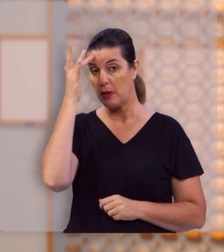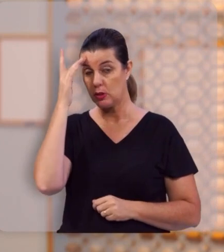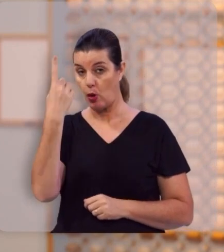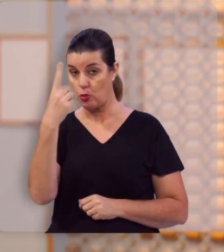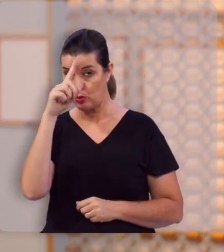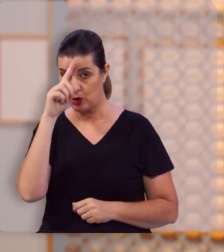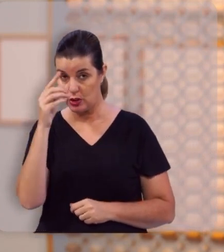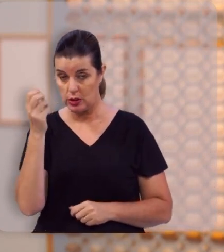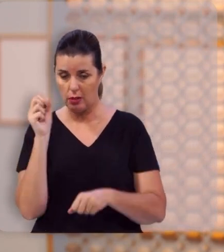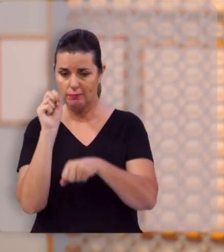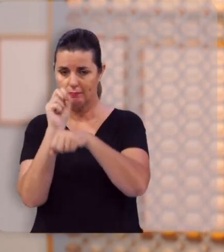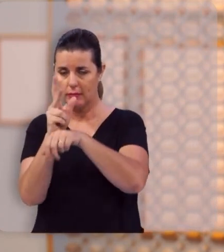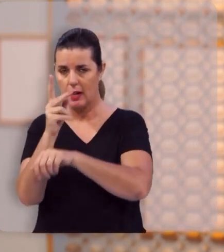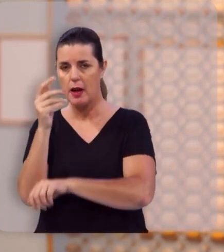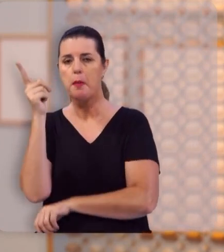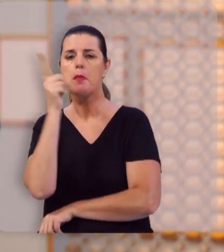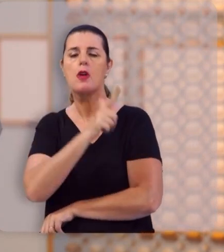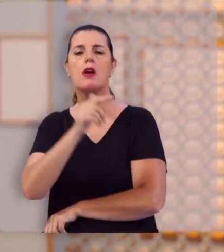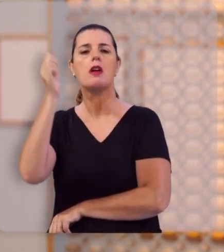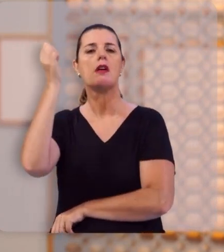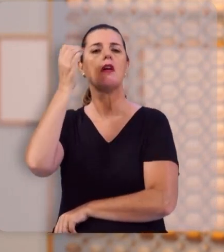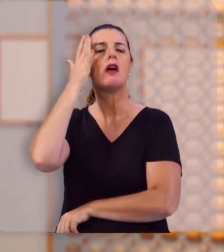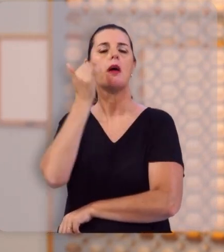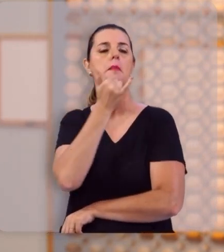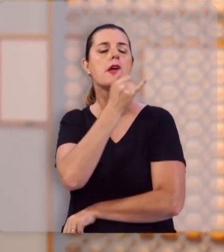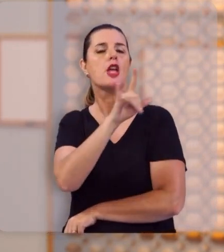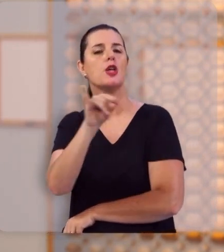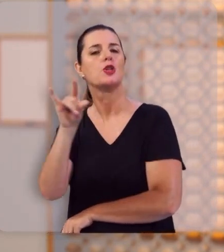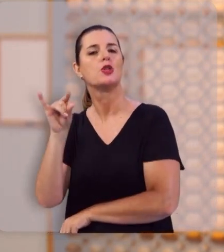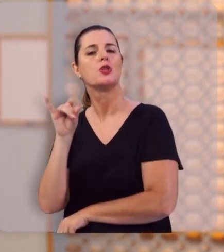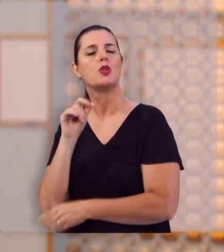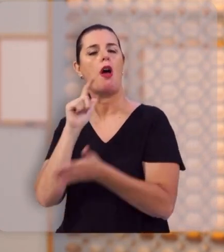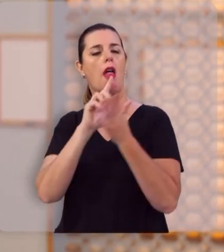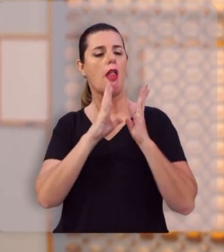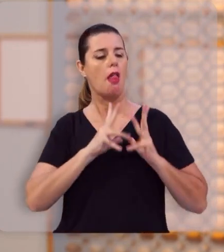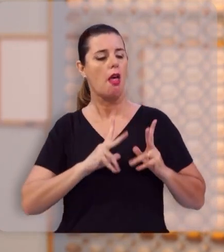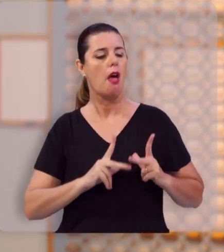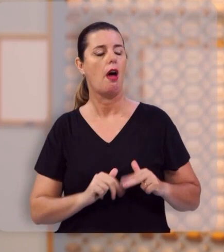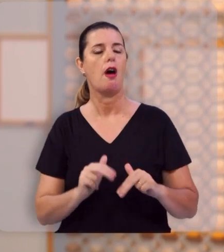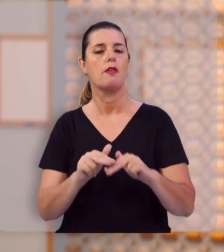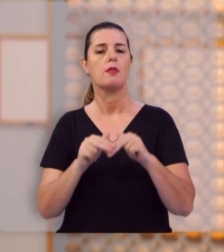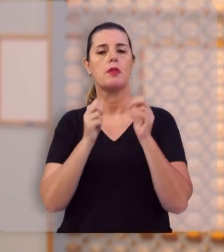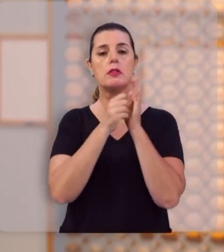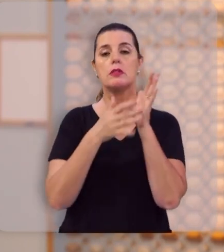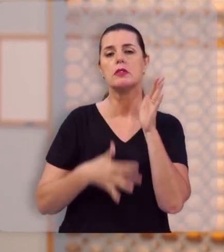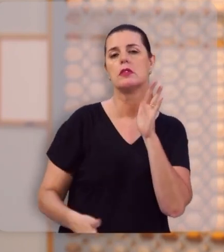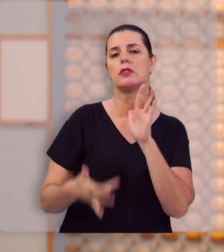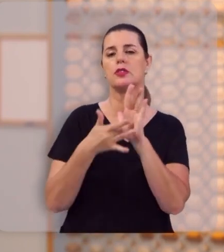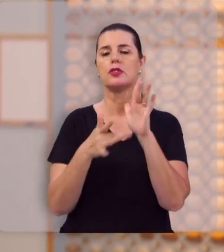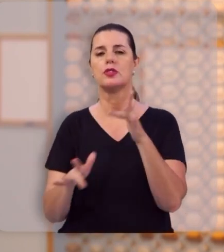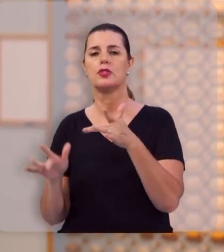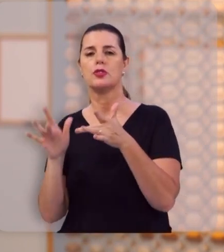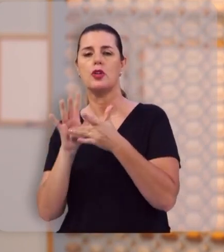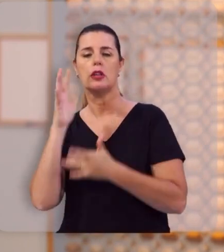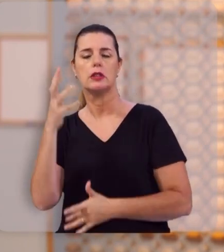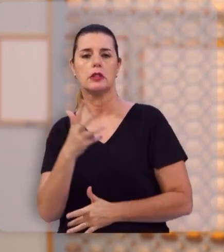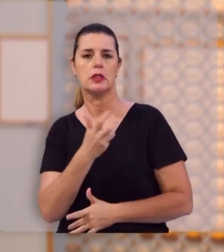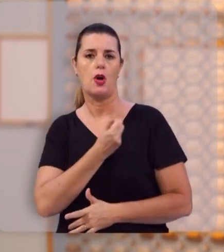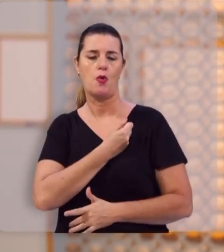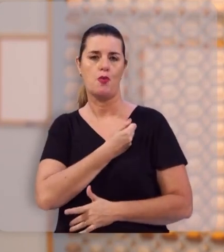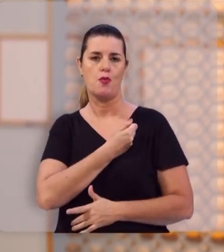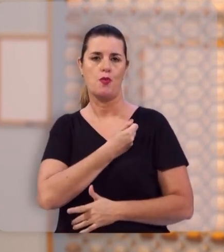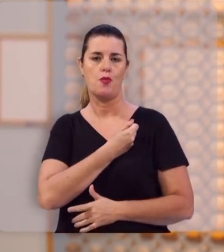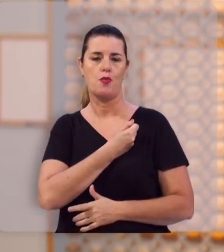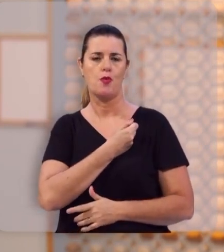dia foram alcançados pela graça, foram perdoados, lavados no sangue do Cordeiro,